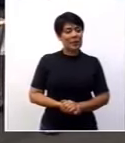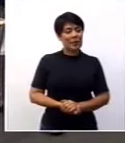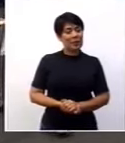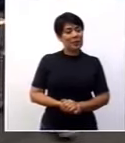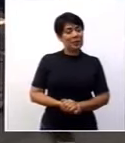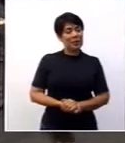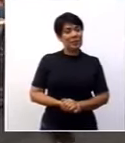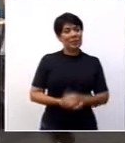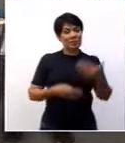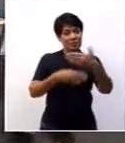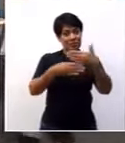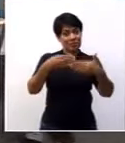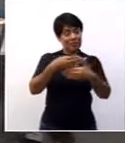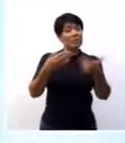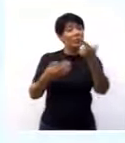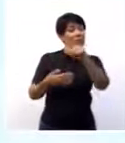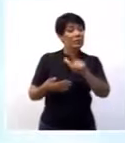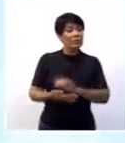Próxima tela, por favor.